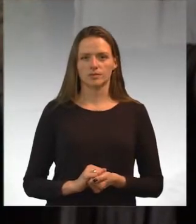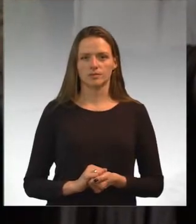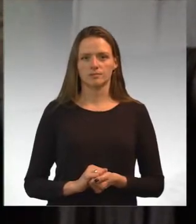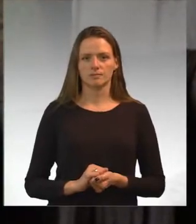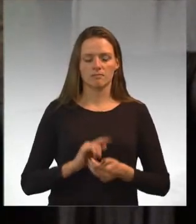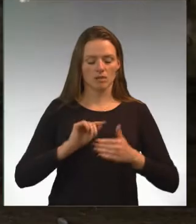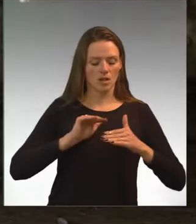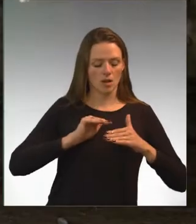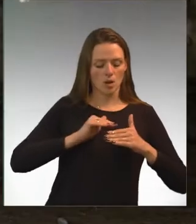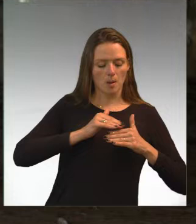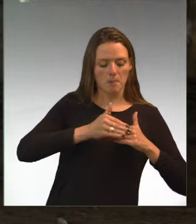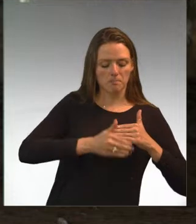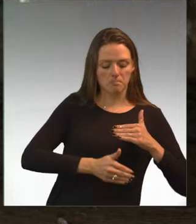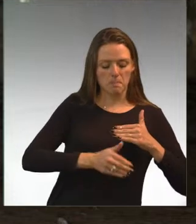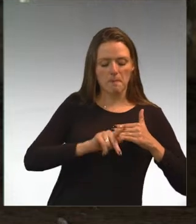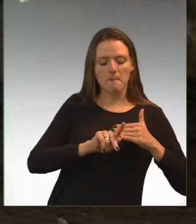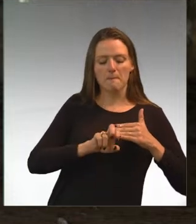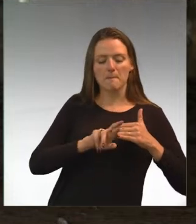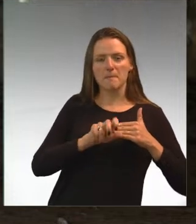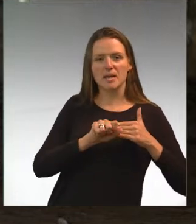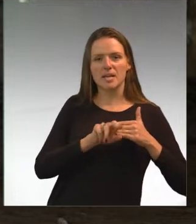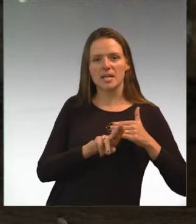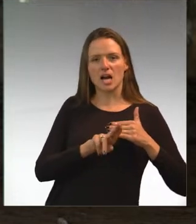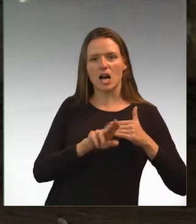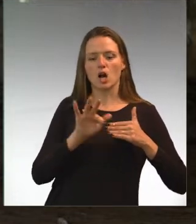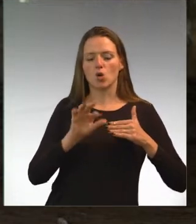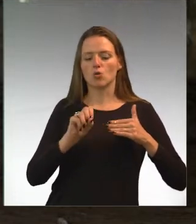Peral, chamava Peral. Peral da